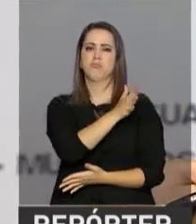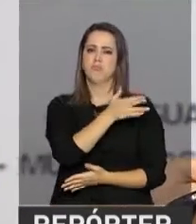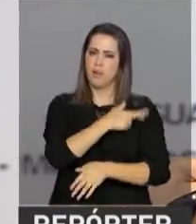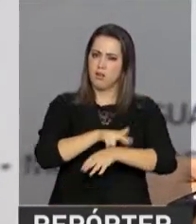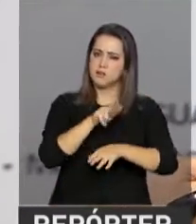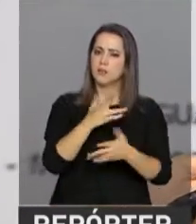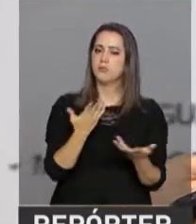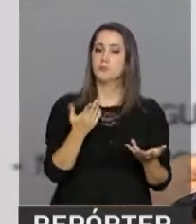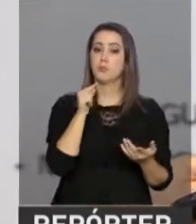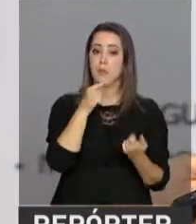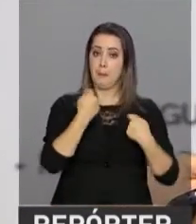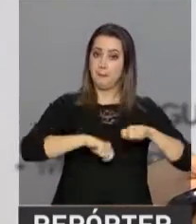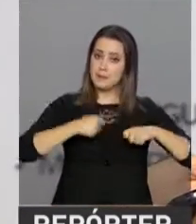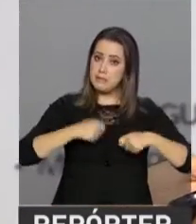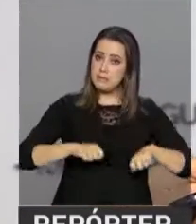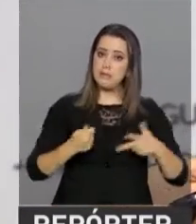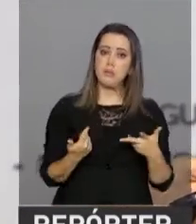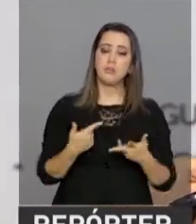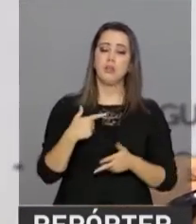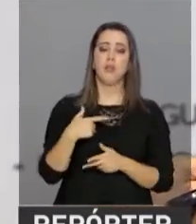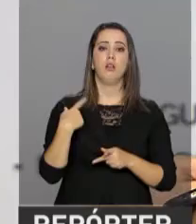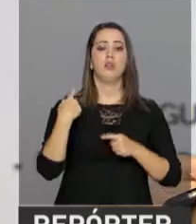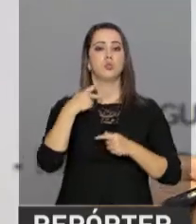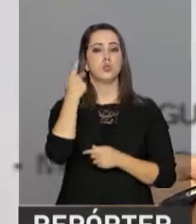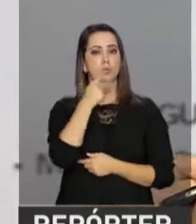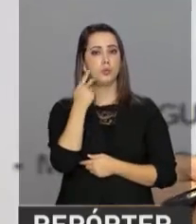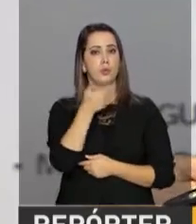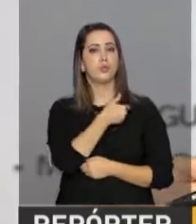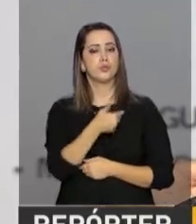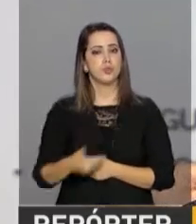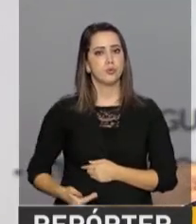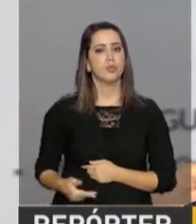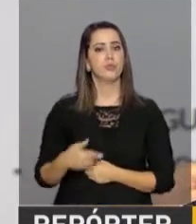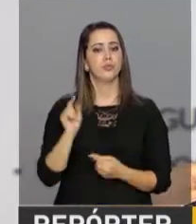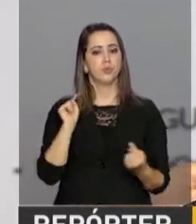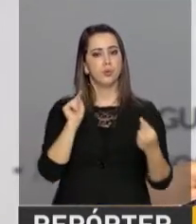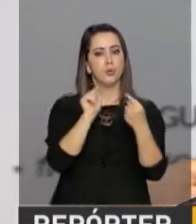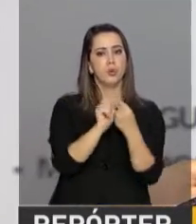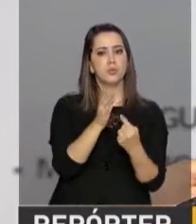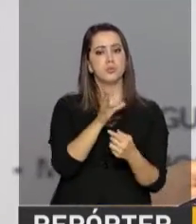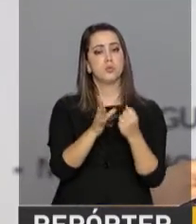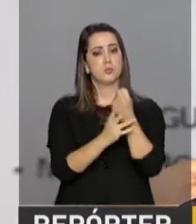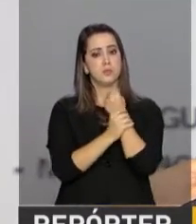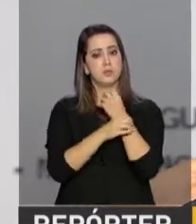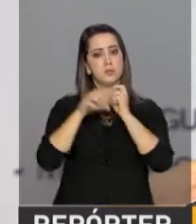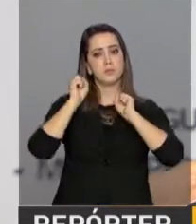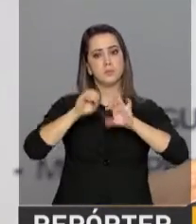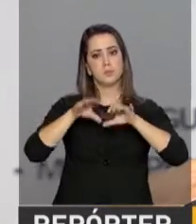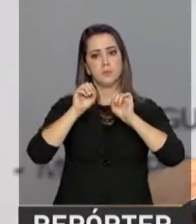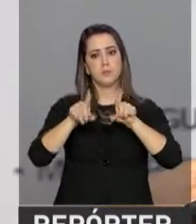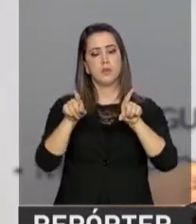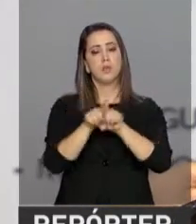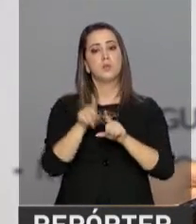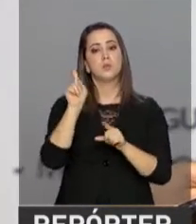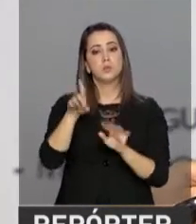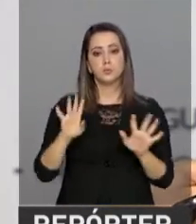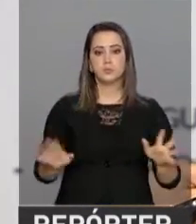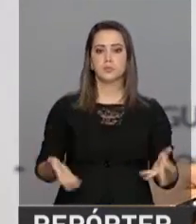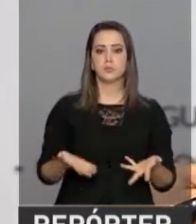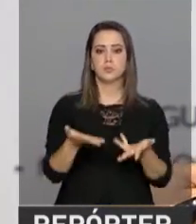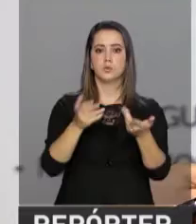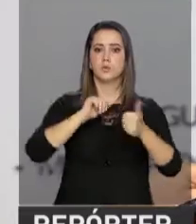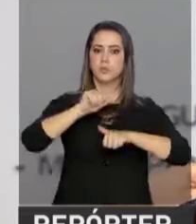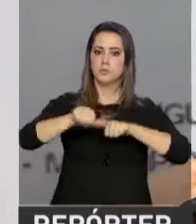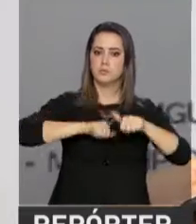que possui criadas políticas públicas focando não só na segurança mas principalmente na educação que a educação é justamente o promotor de